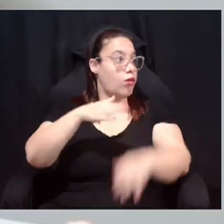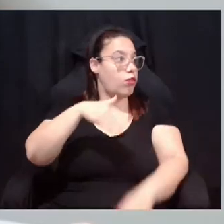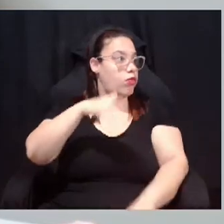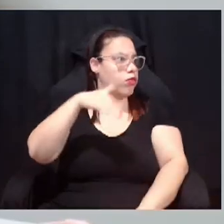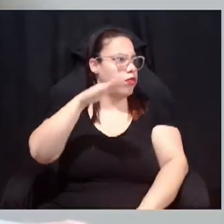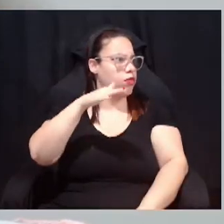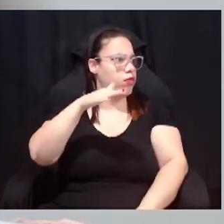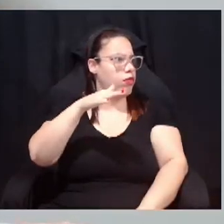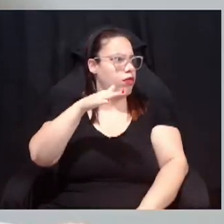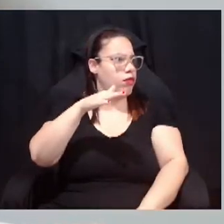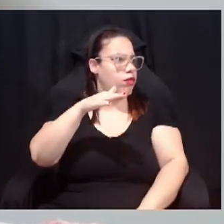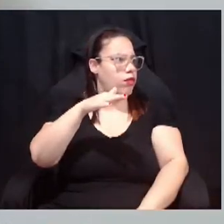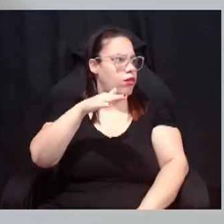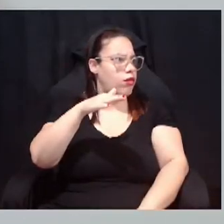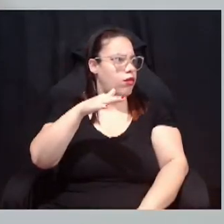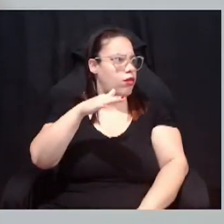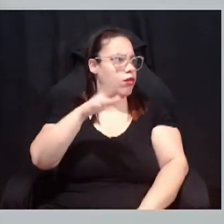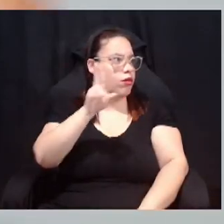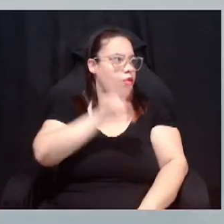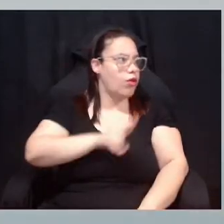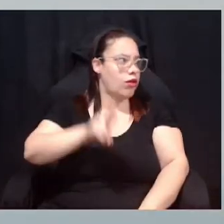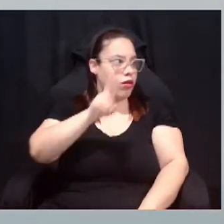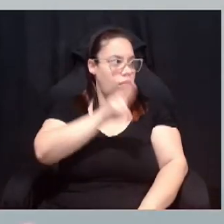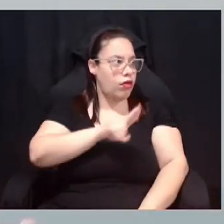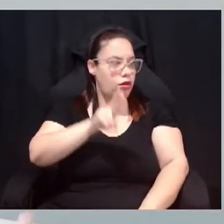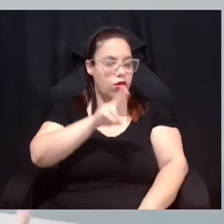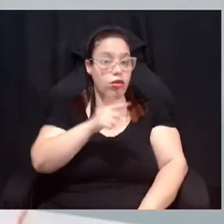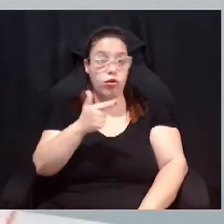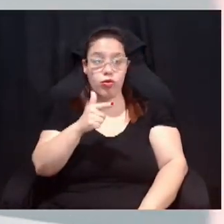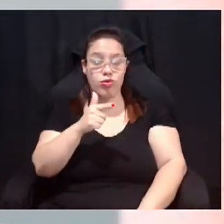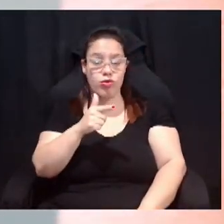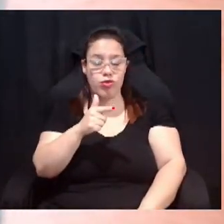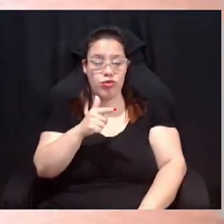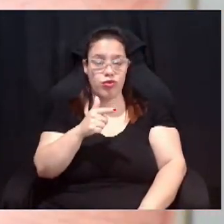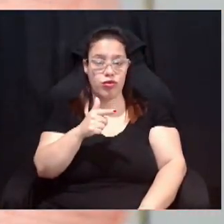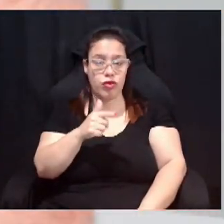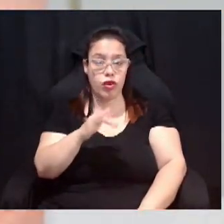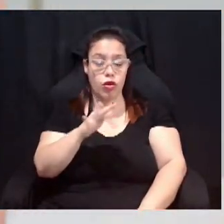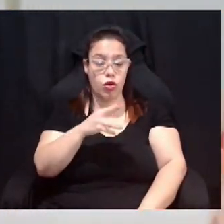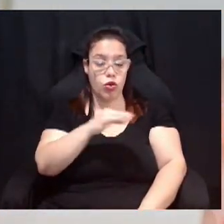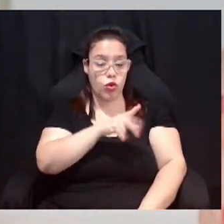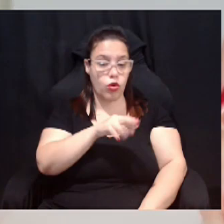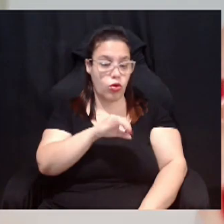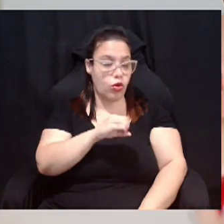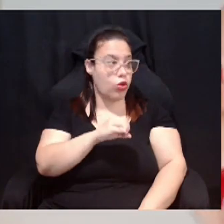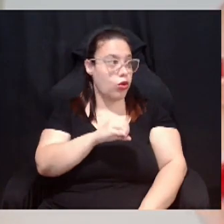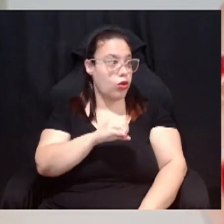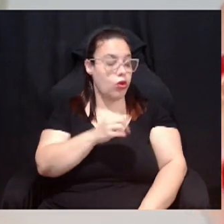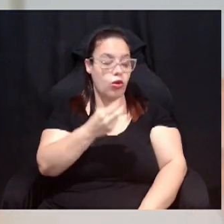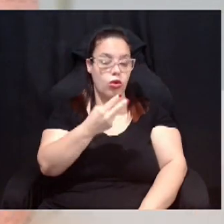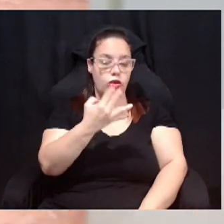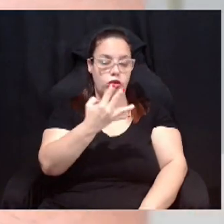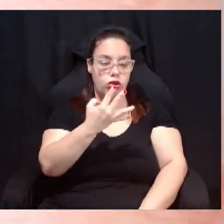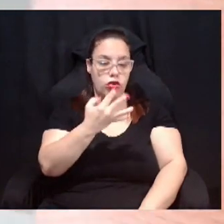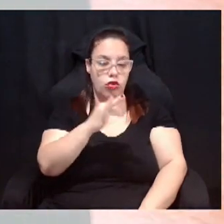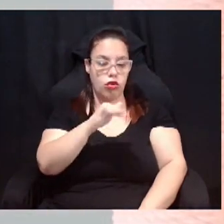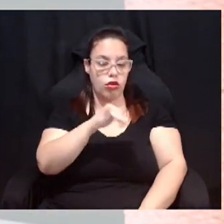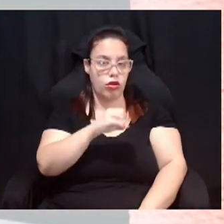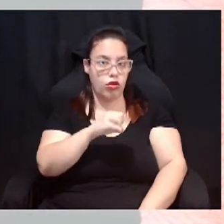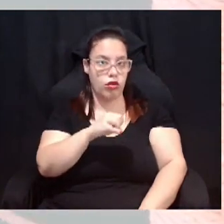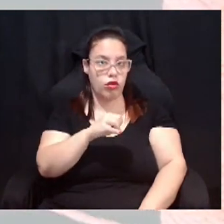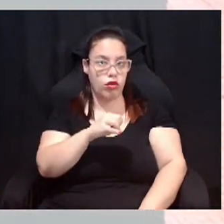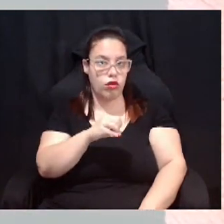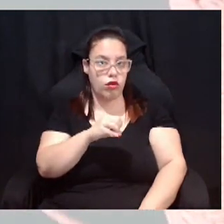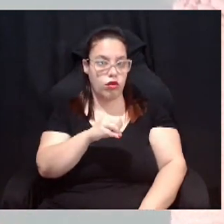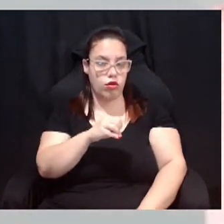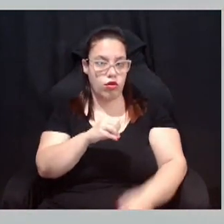se você for usar um fio mais grosso, porque existem fios mais grossos do que o de 24 fios, né? Então você aumenta um pouquinho, pelo menos